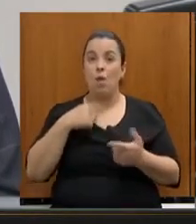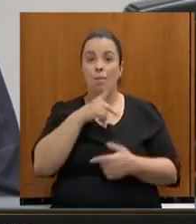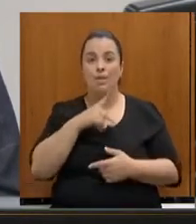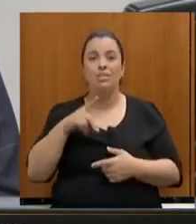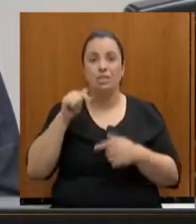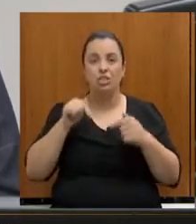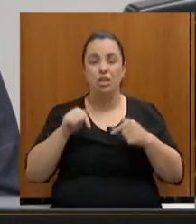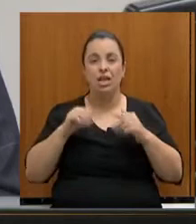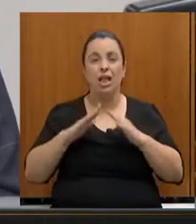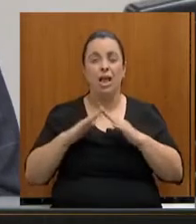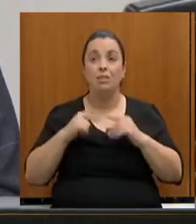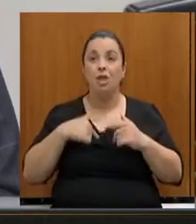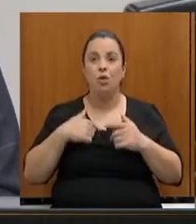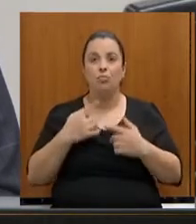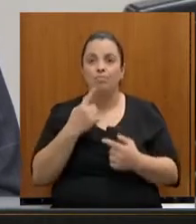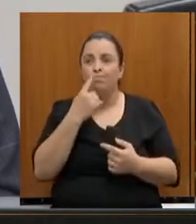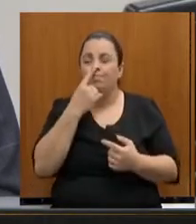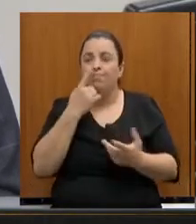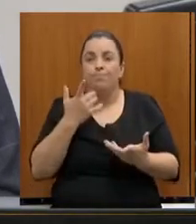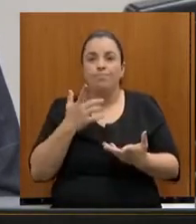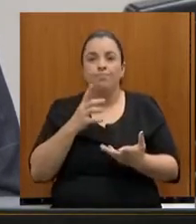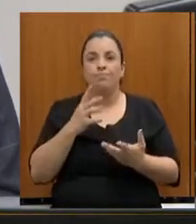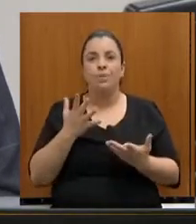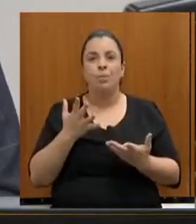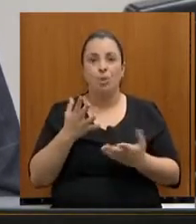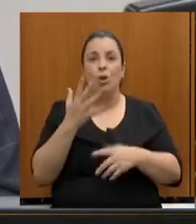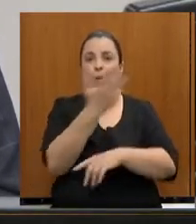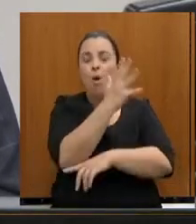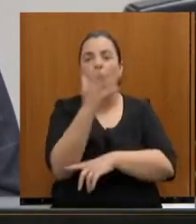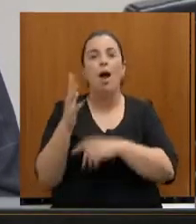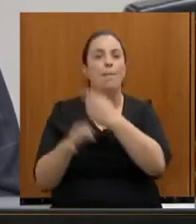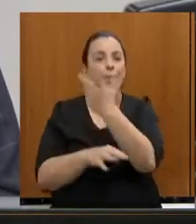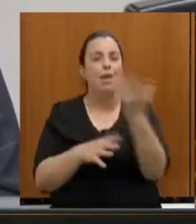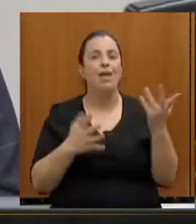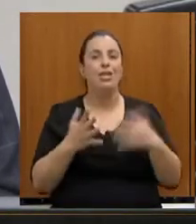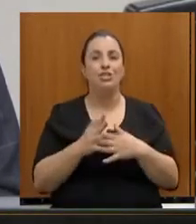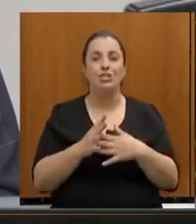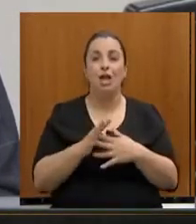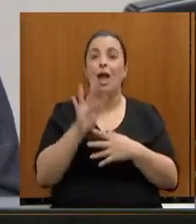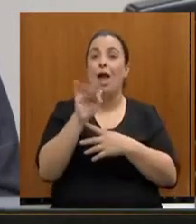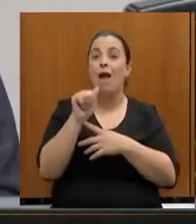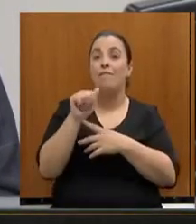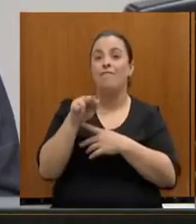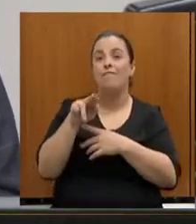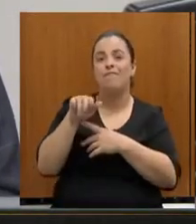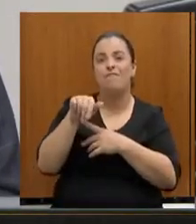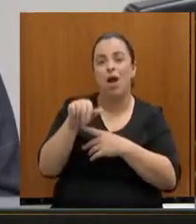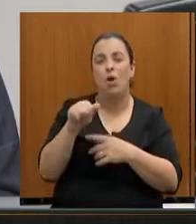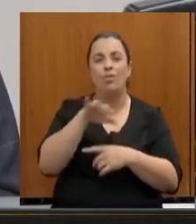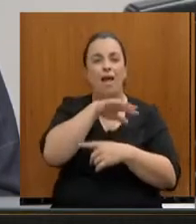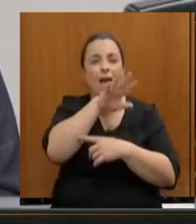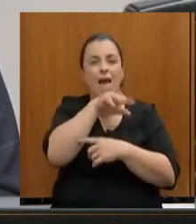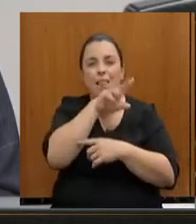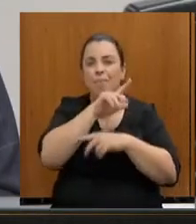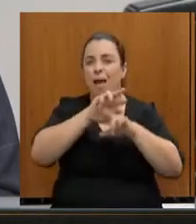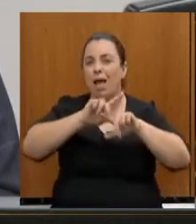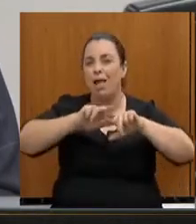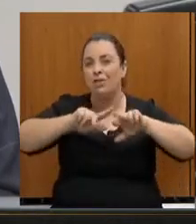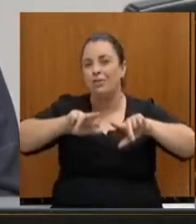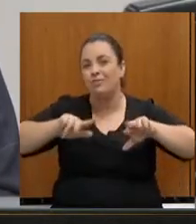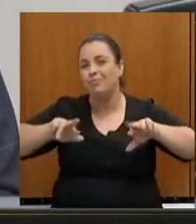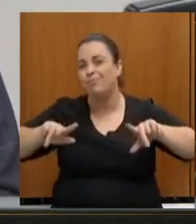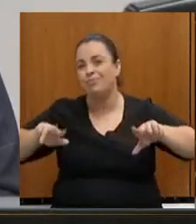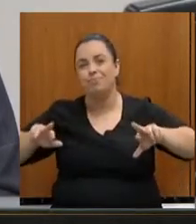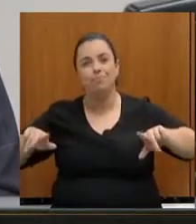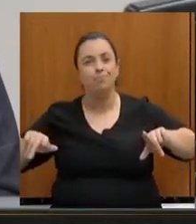meio ambiente tem um grande a peso apreço pela fauna tanto Silvestre quanto doméstico é